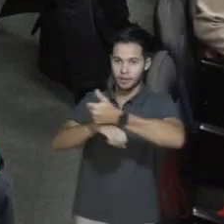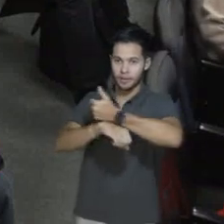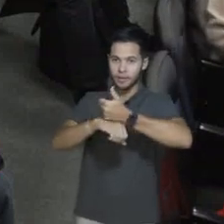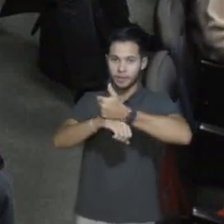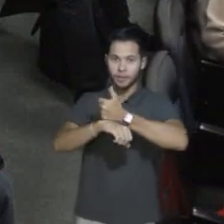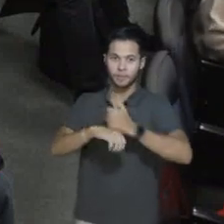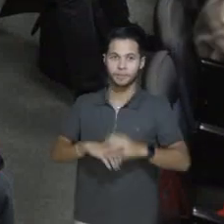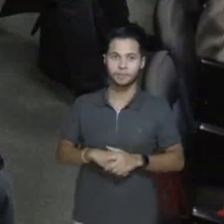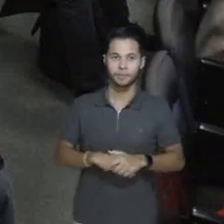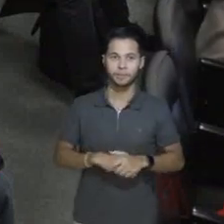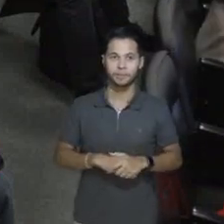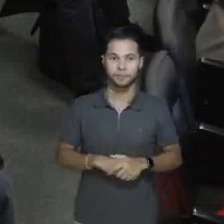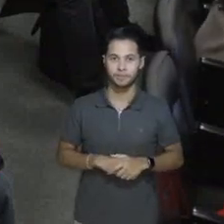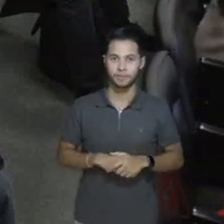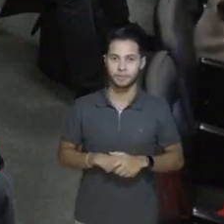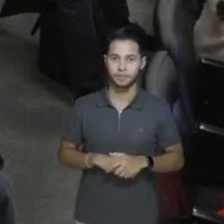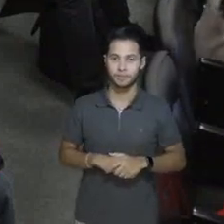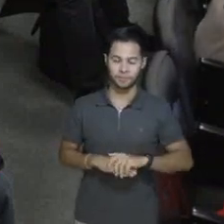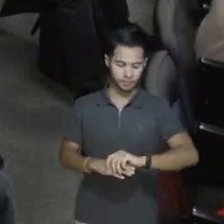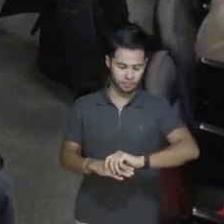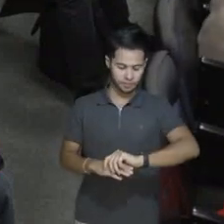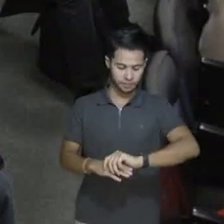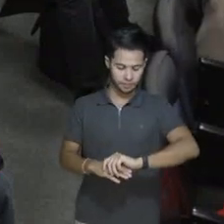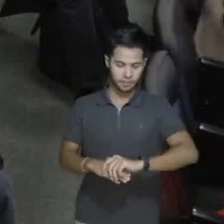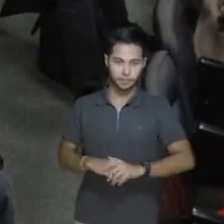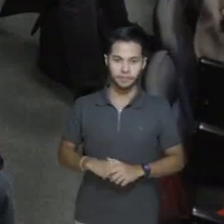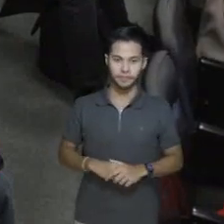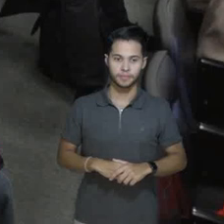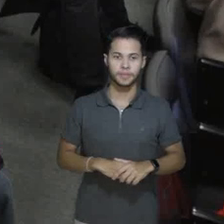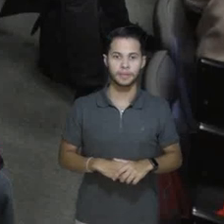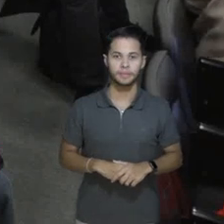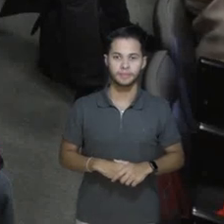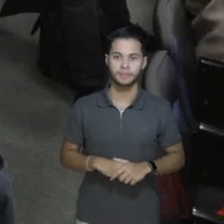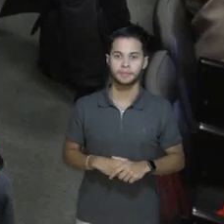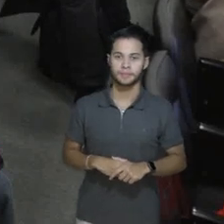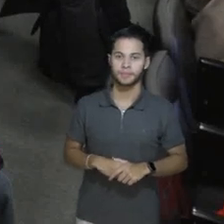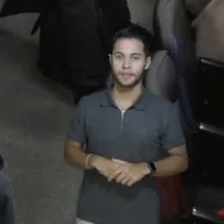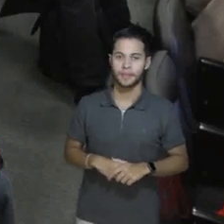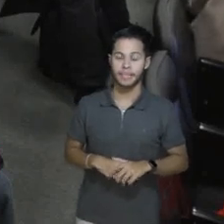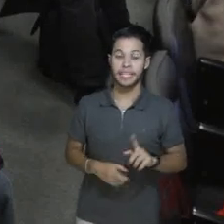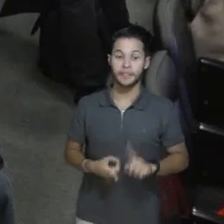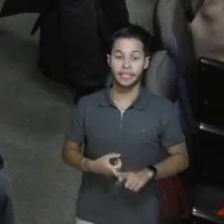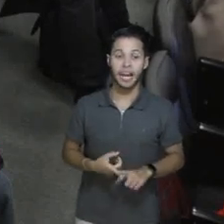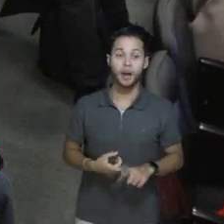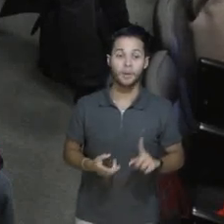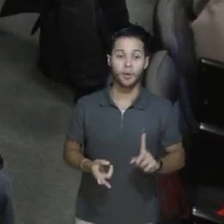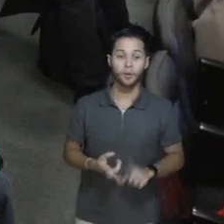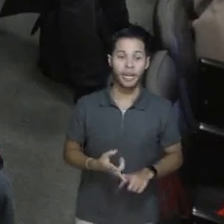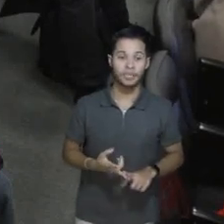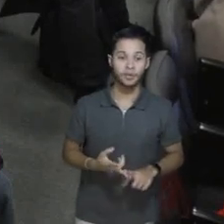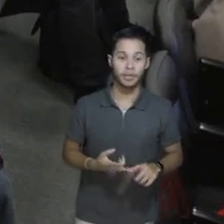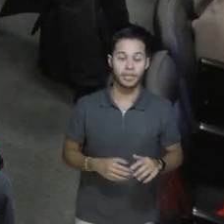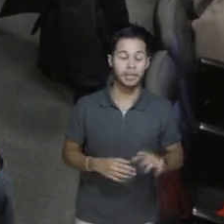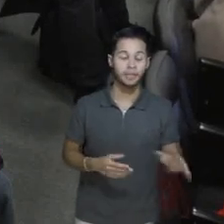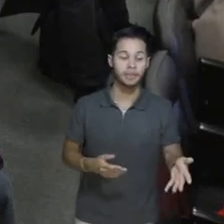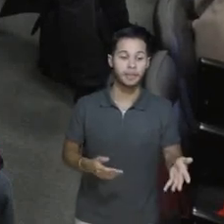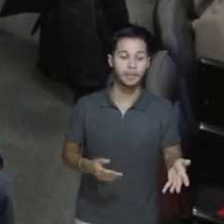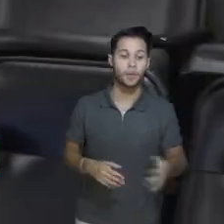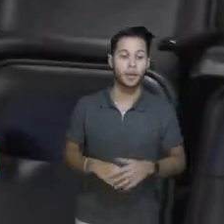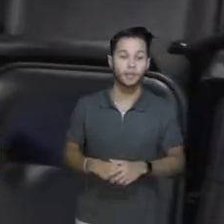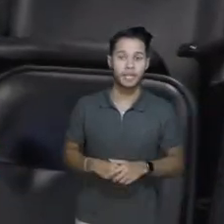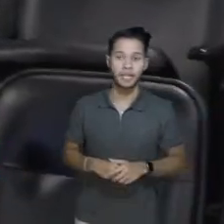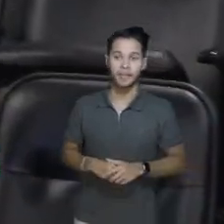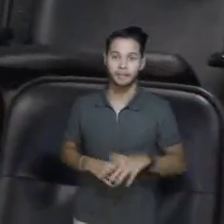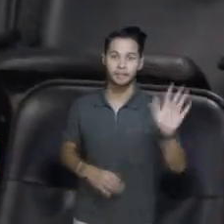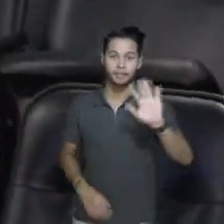profissional começar aqui por cima daí a gente desce Boa tarde Boa tarde a todos meu nome é Max magn